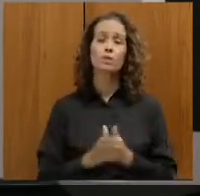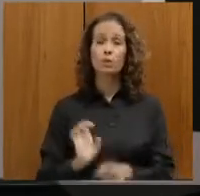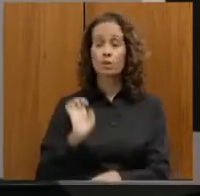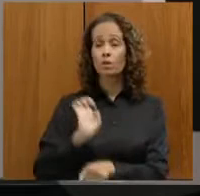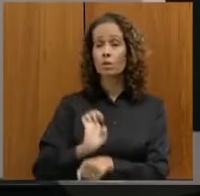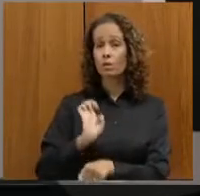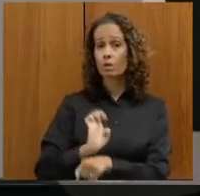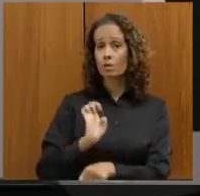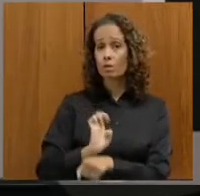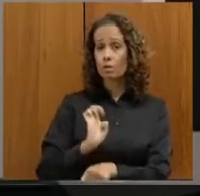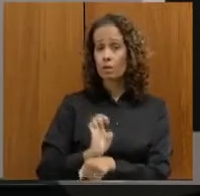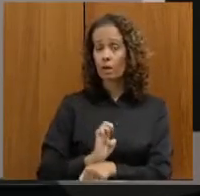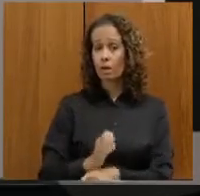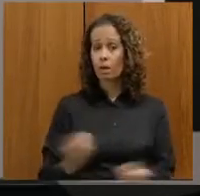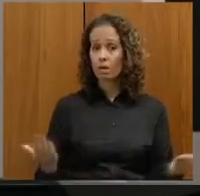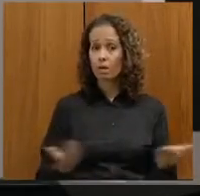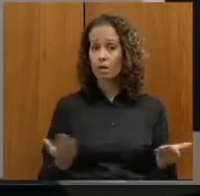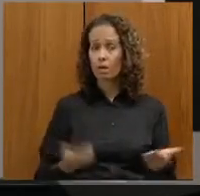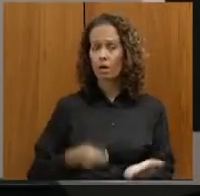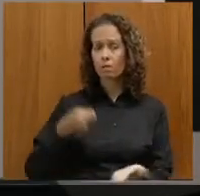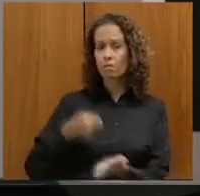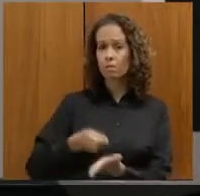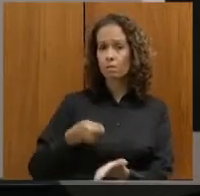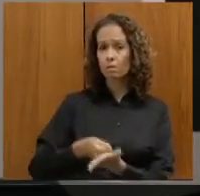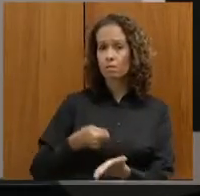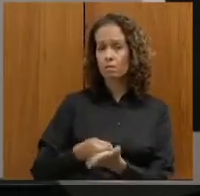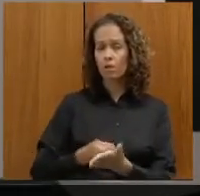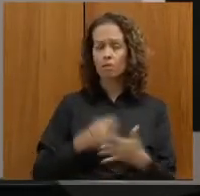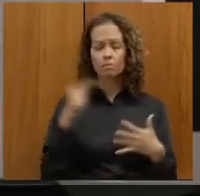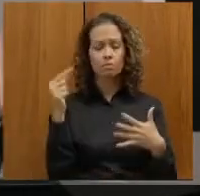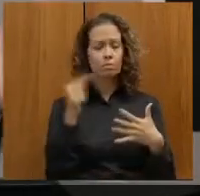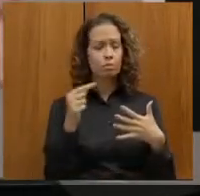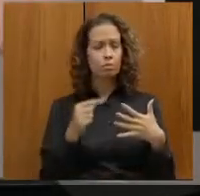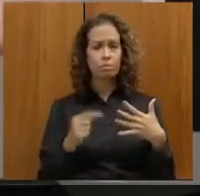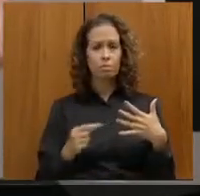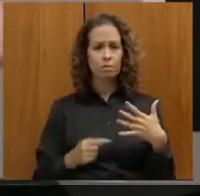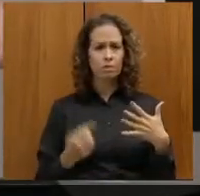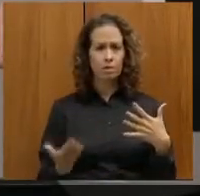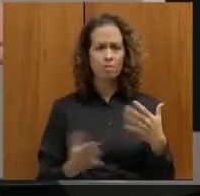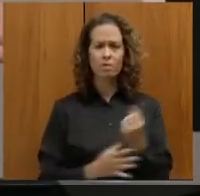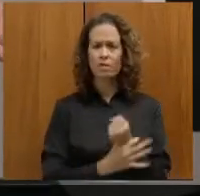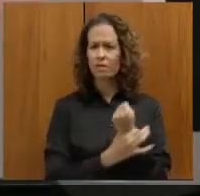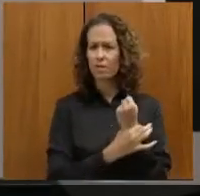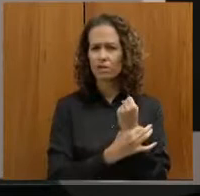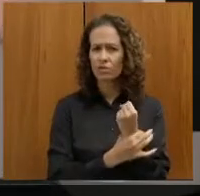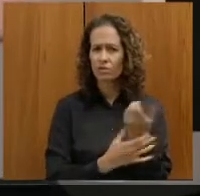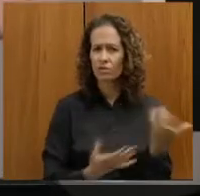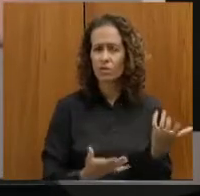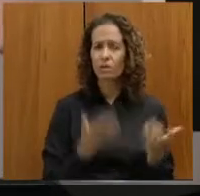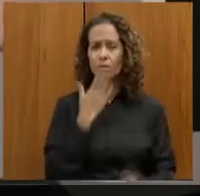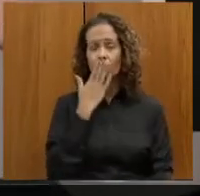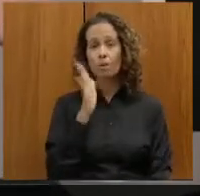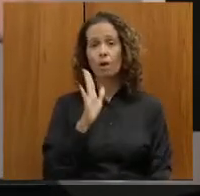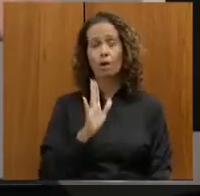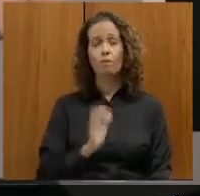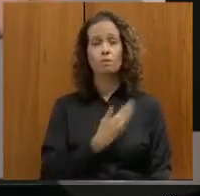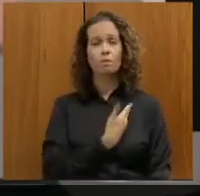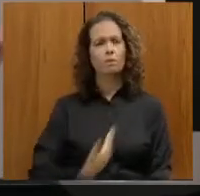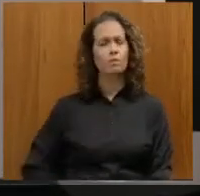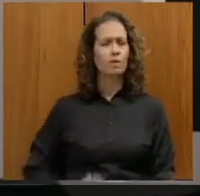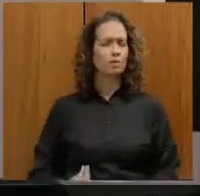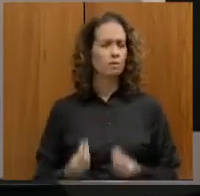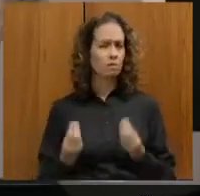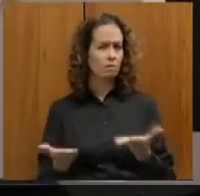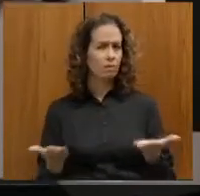estado passa a impor todas as condições com garantia que o governo vai dar